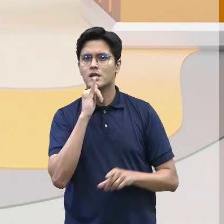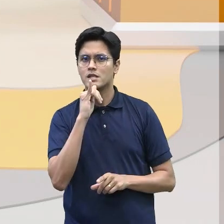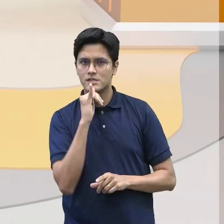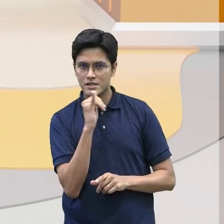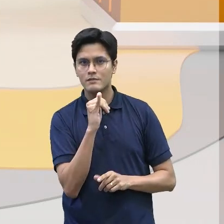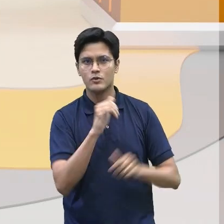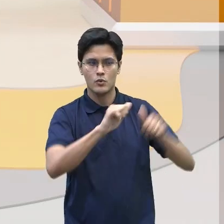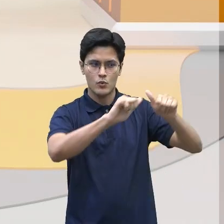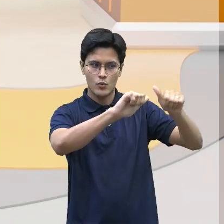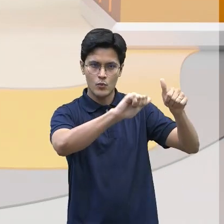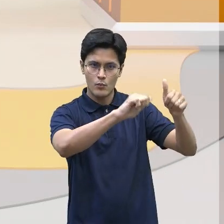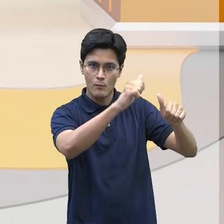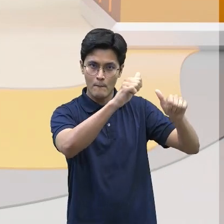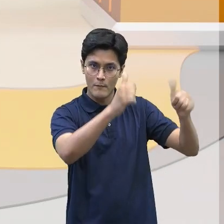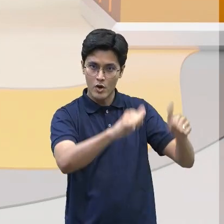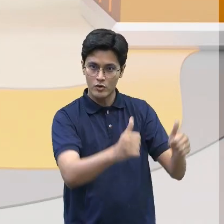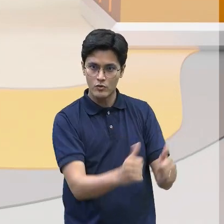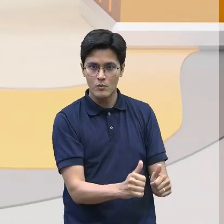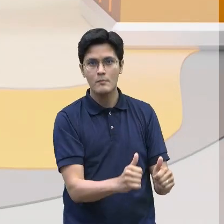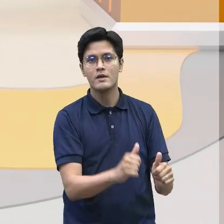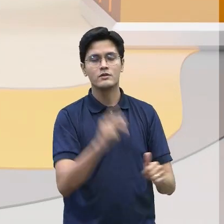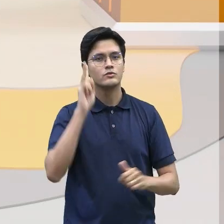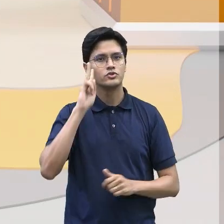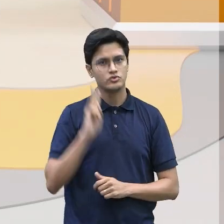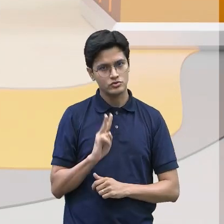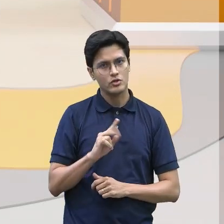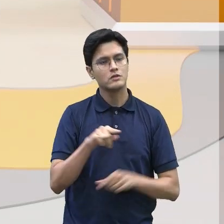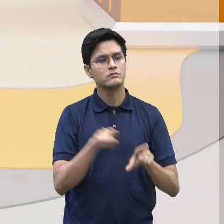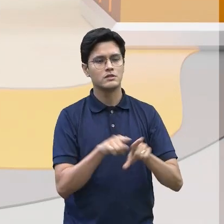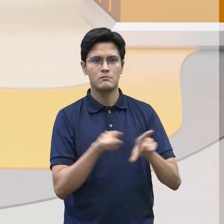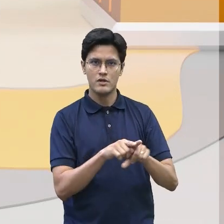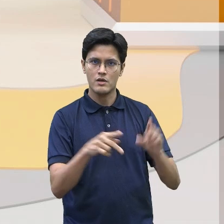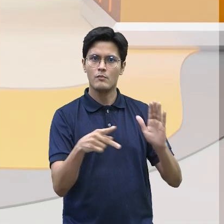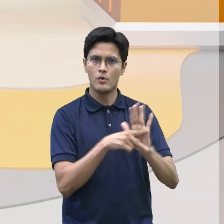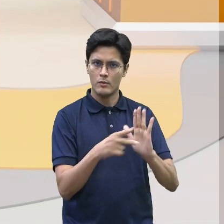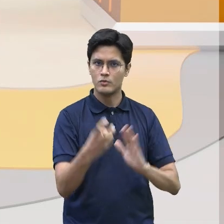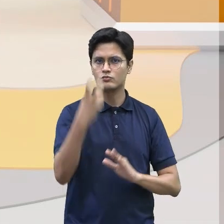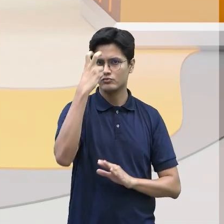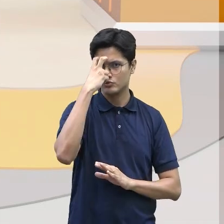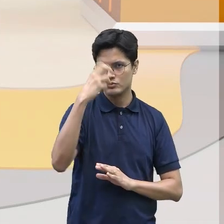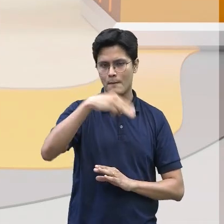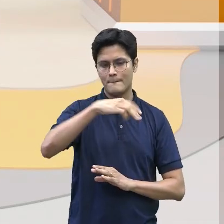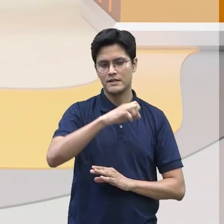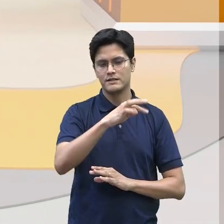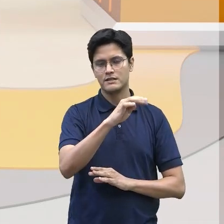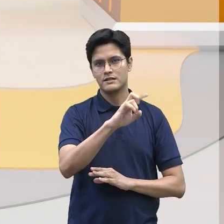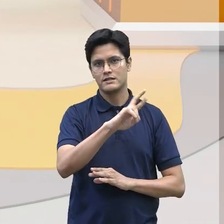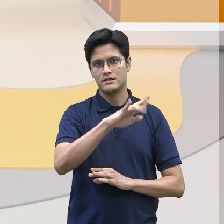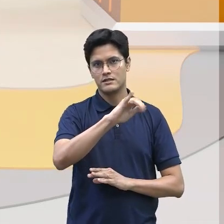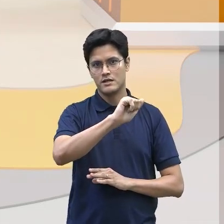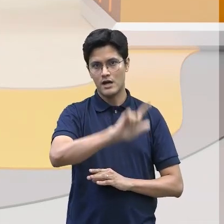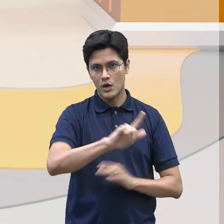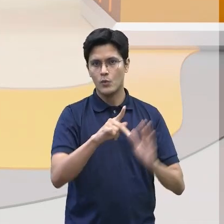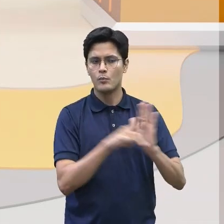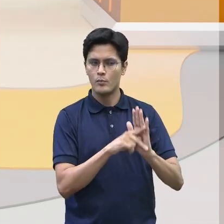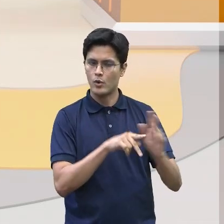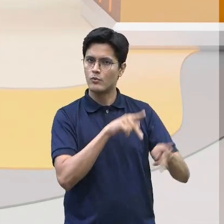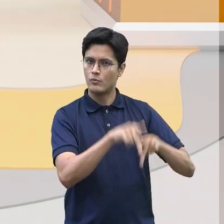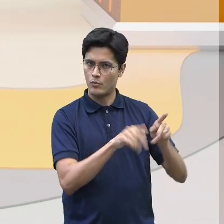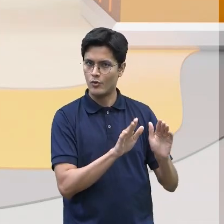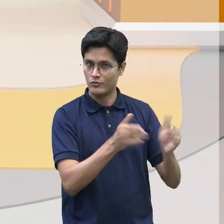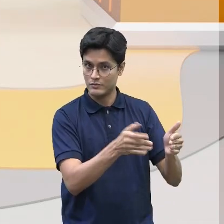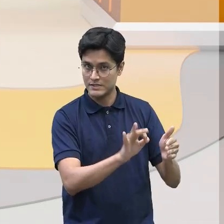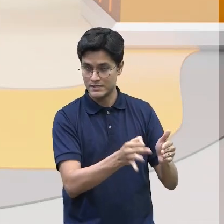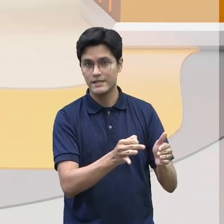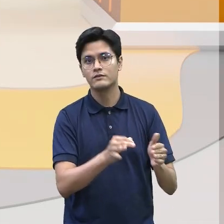também faz parte da cultura material de um determinado povo, ok? Já a cultura imaterial não podem